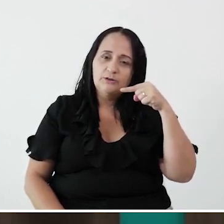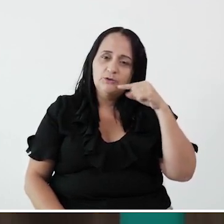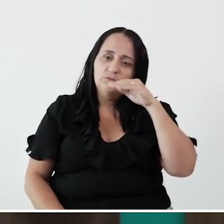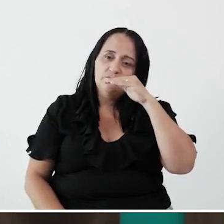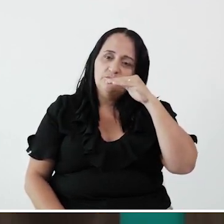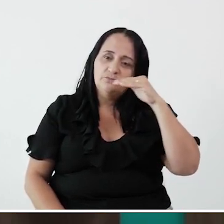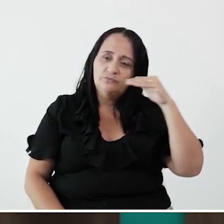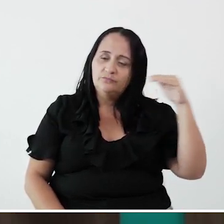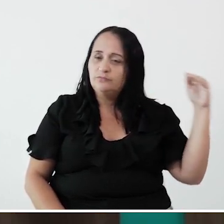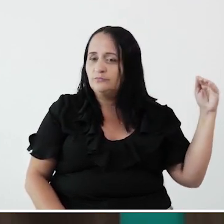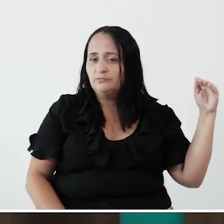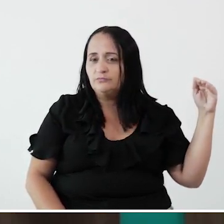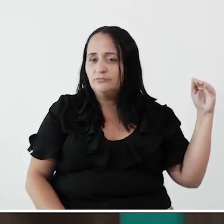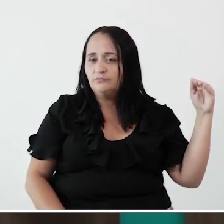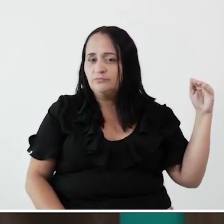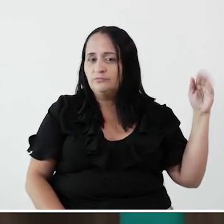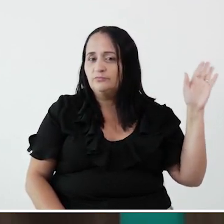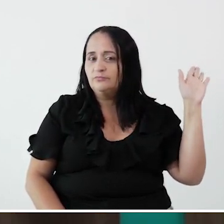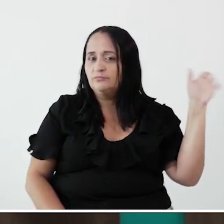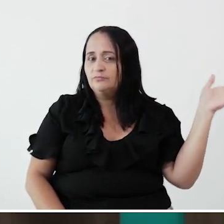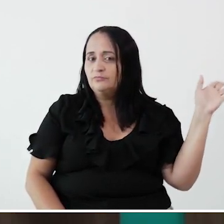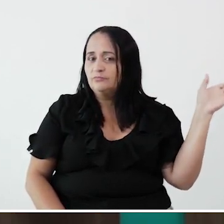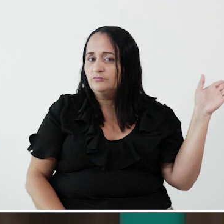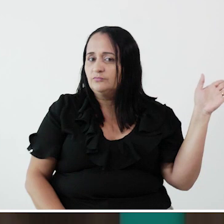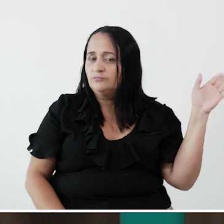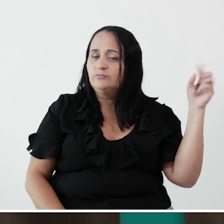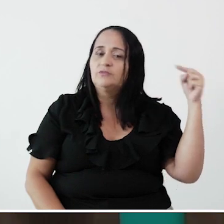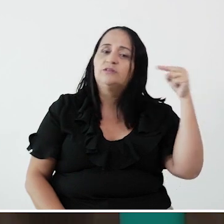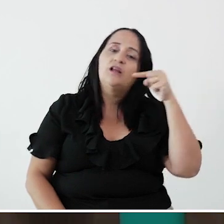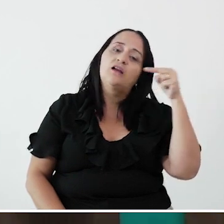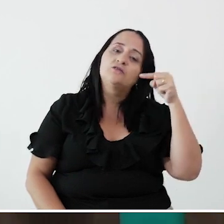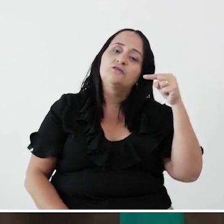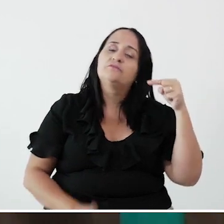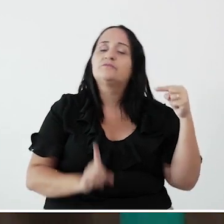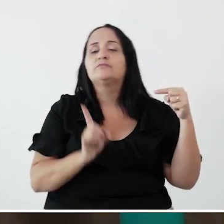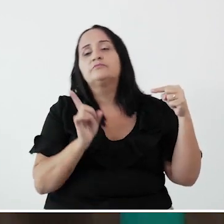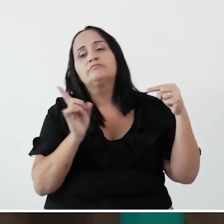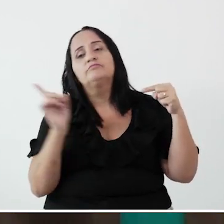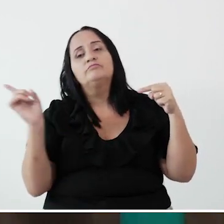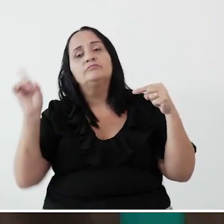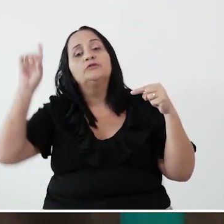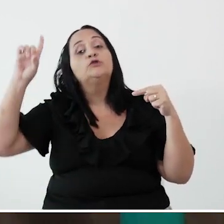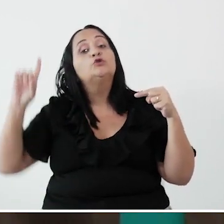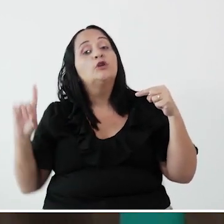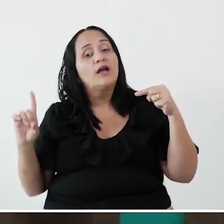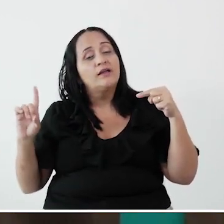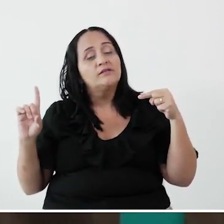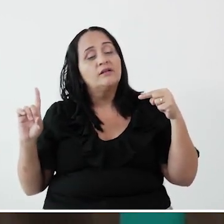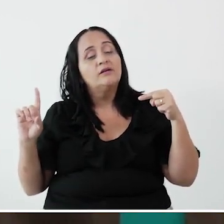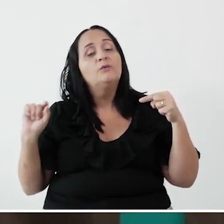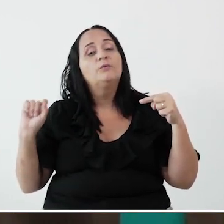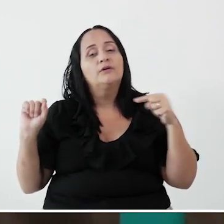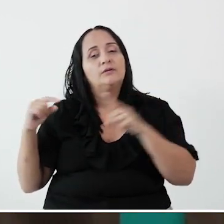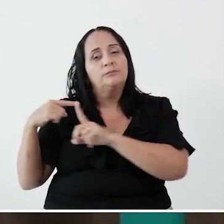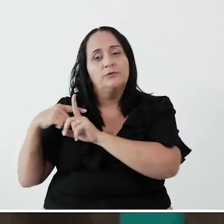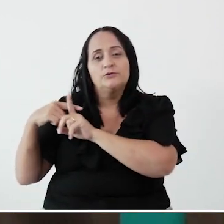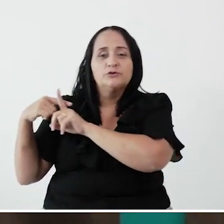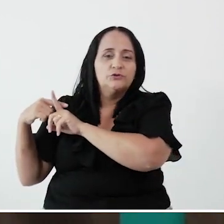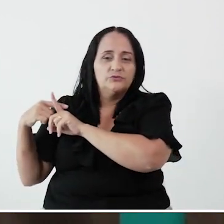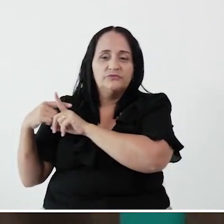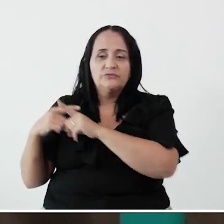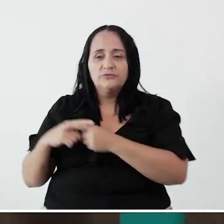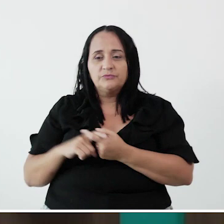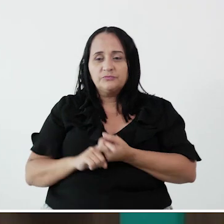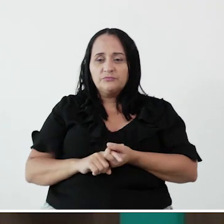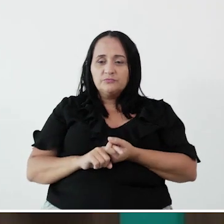neste lado, valores negativos de x e neste lado, valores positivos de x.